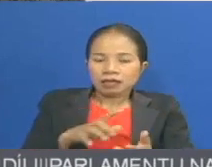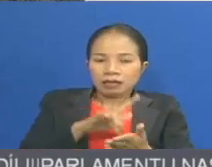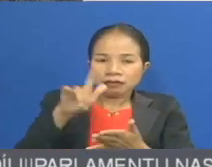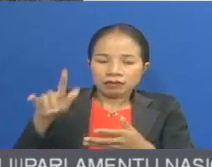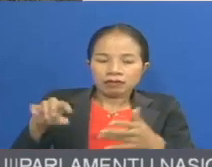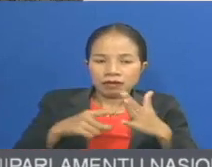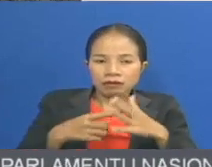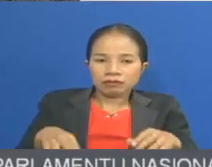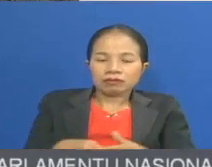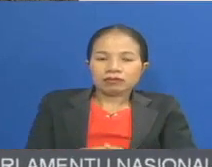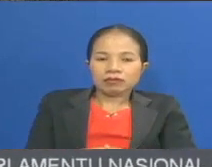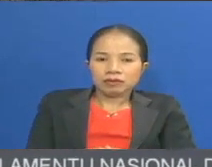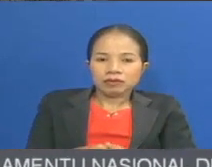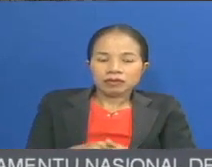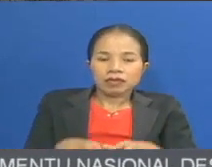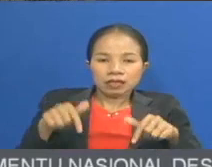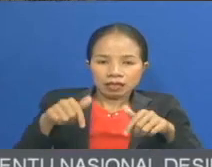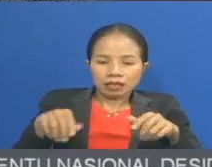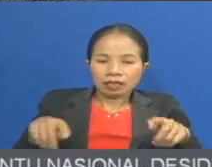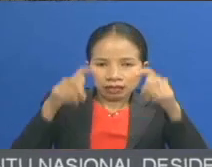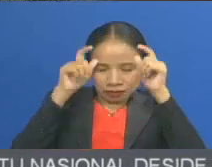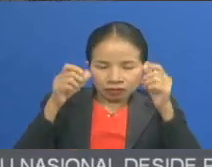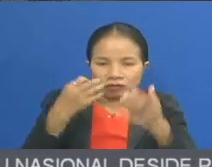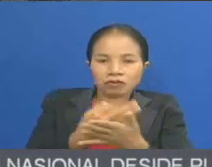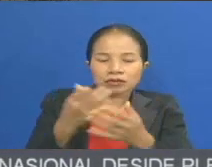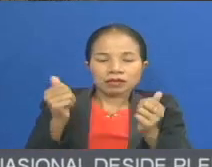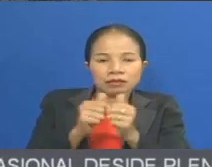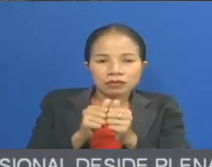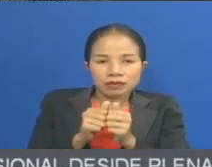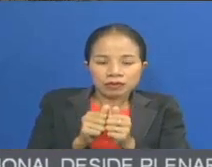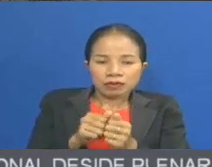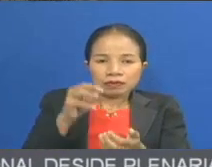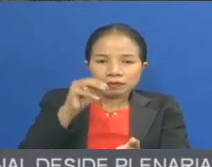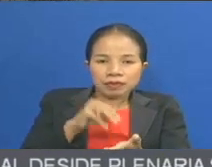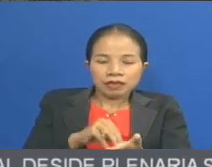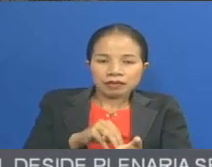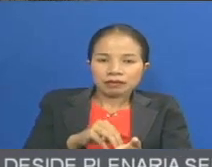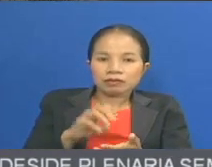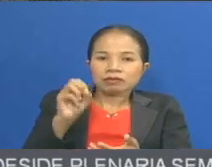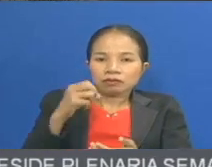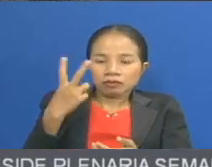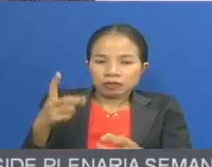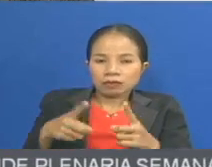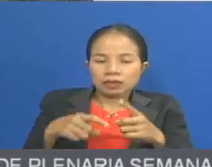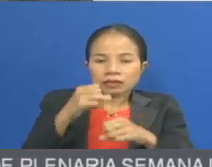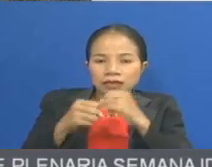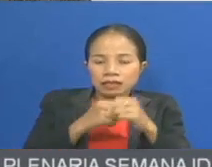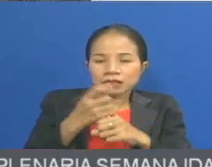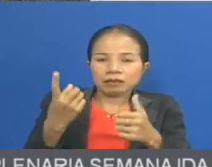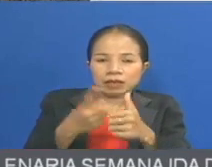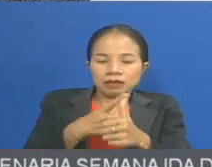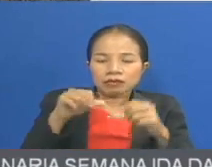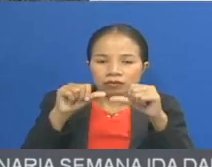Rahu investe em Timor-Leste. O montante orçamento dólar americano, milhão sanulo recindrua, batina da Hulu, não